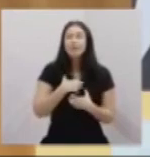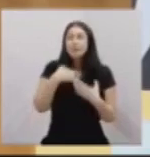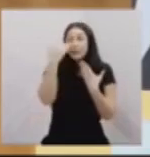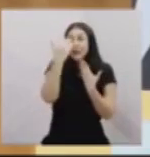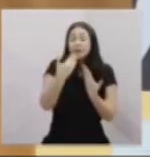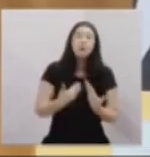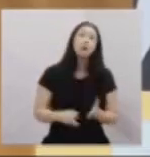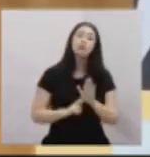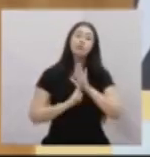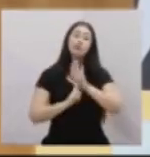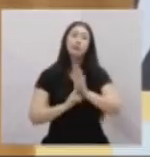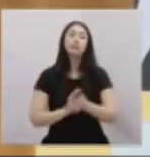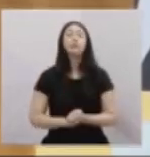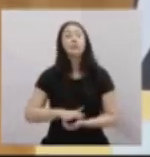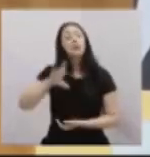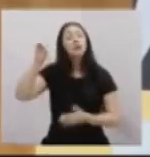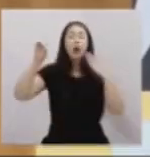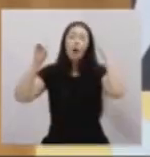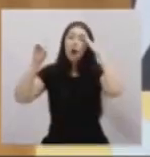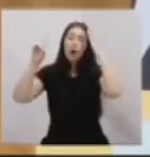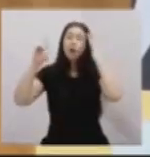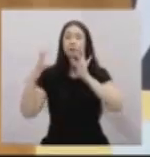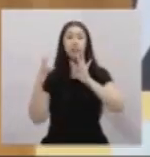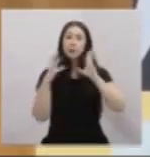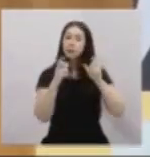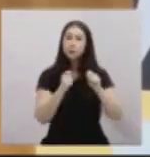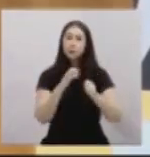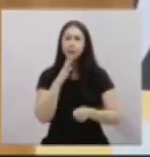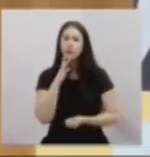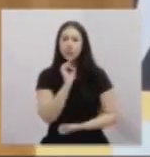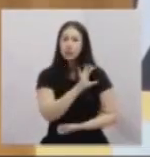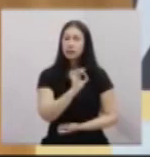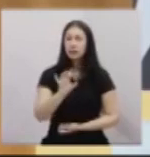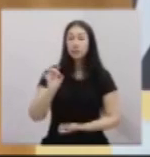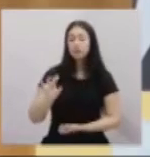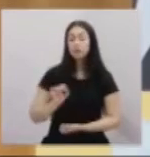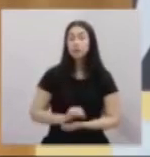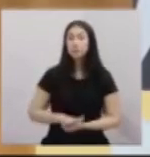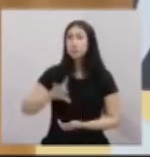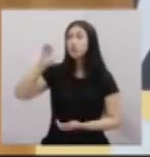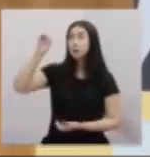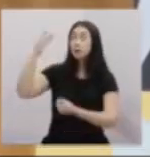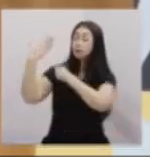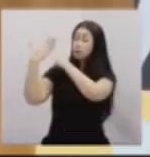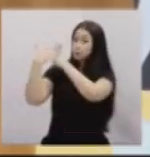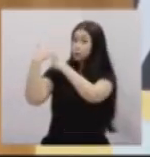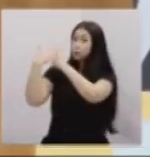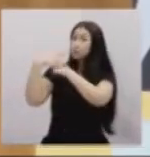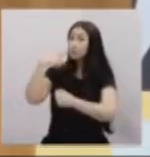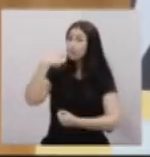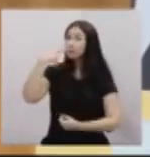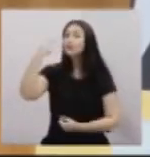representando vocês. Deus sabe de todas as coisas e conhece a cada um de nós. Ele nos chamou, Ele nos